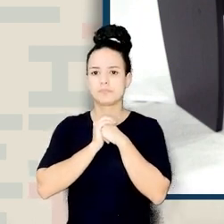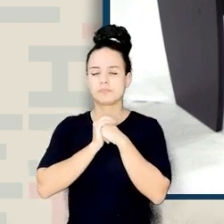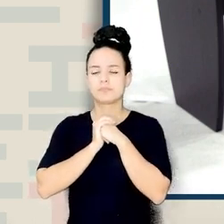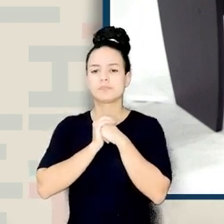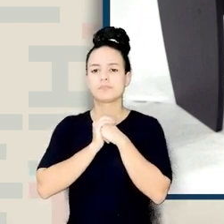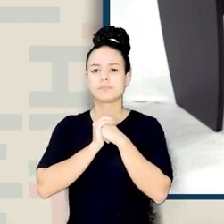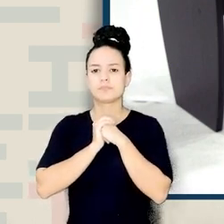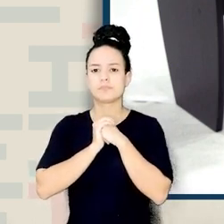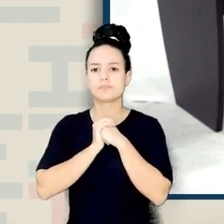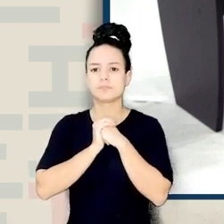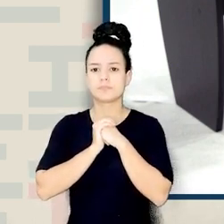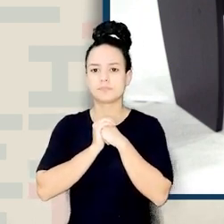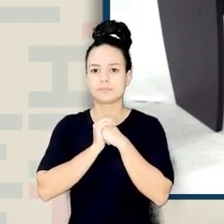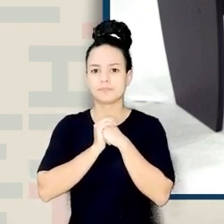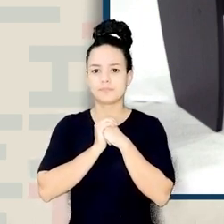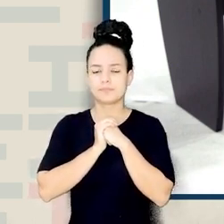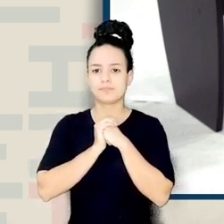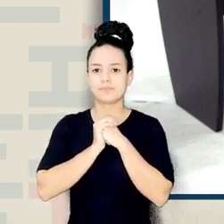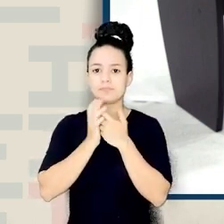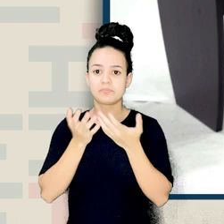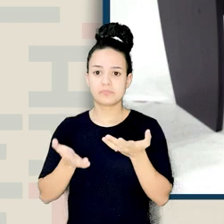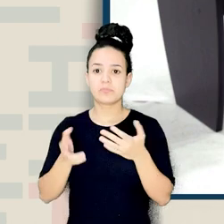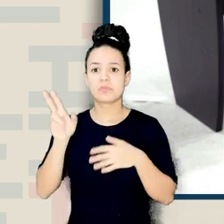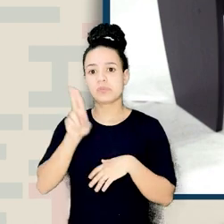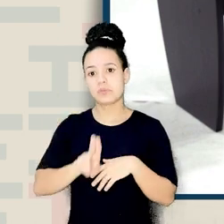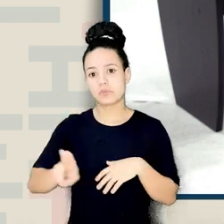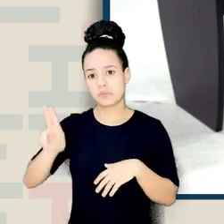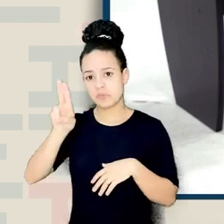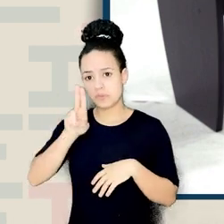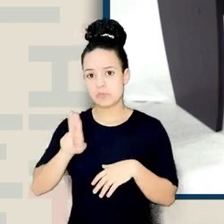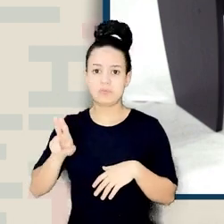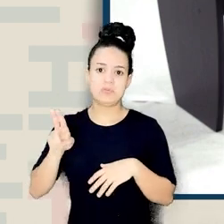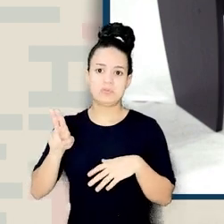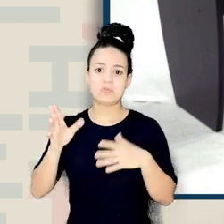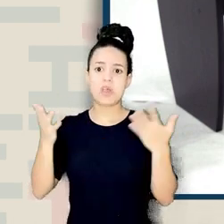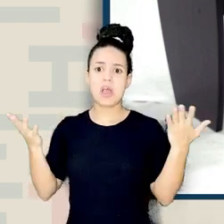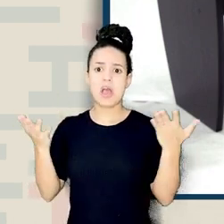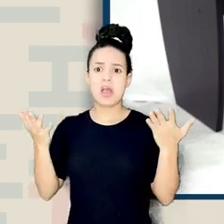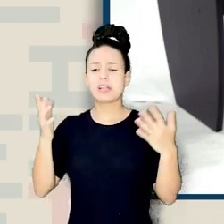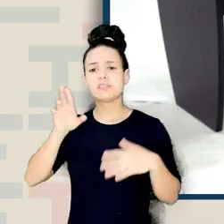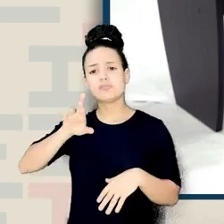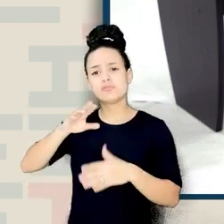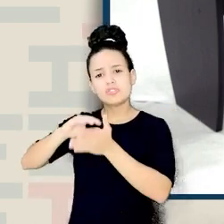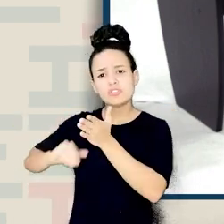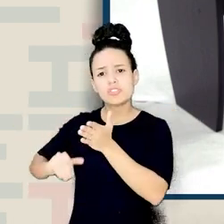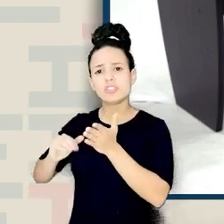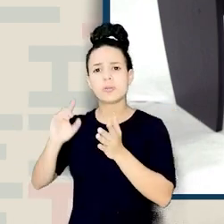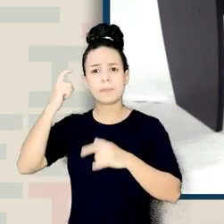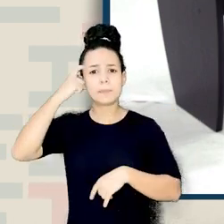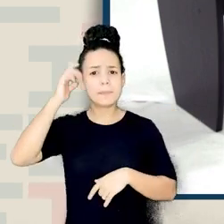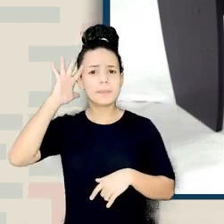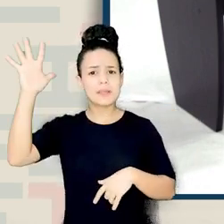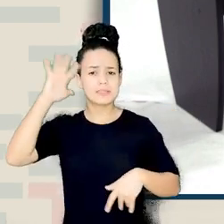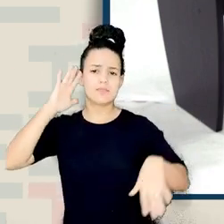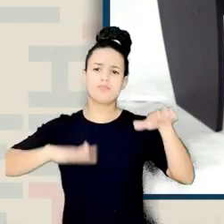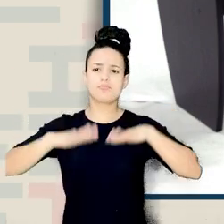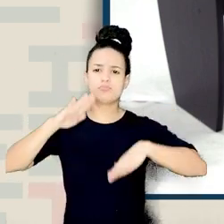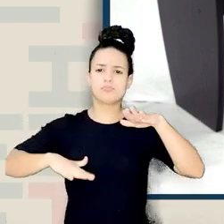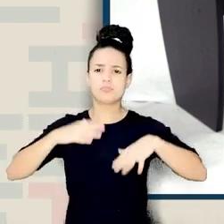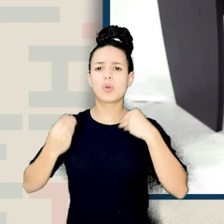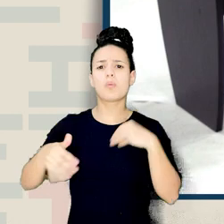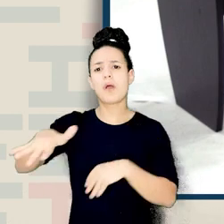tirando o uso das congas e tentando passar na perspectiva dos tambores, o batuque do maracatu